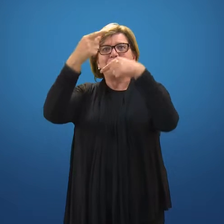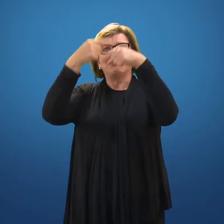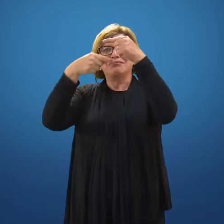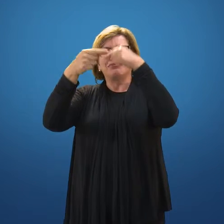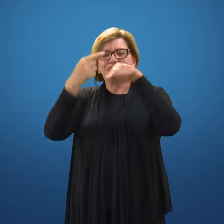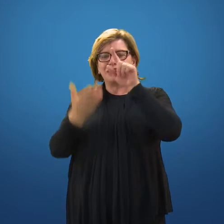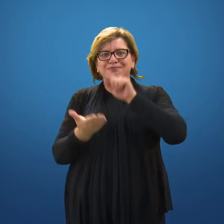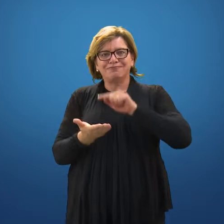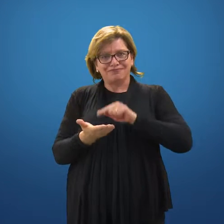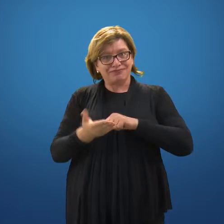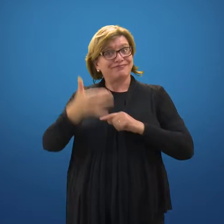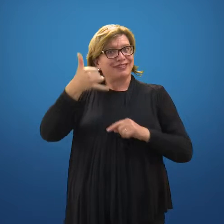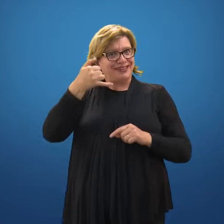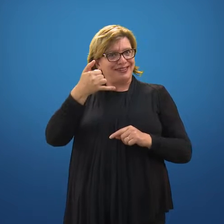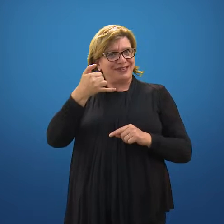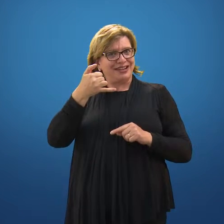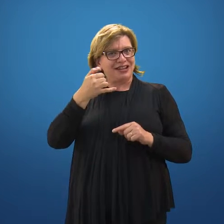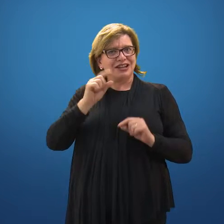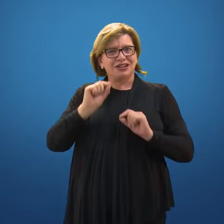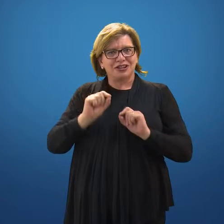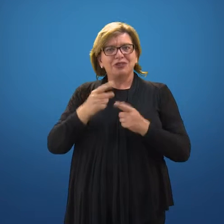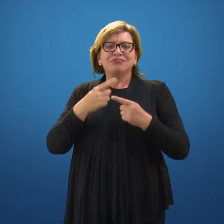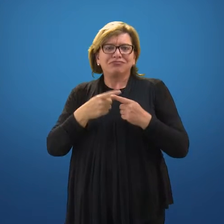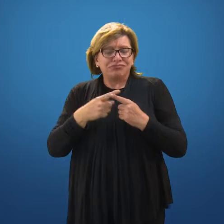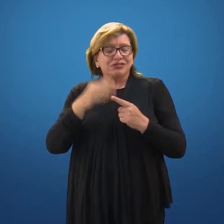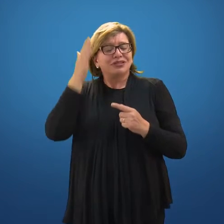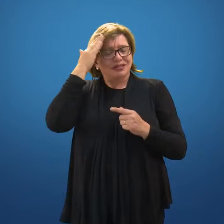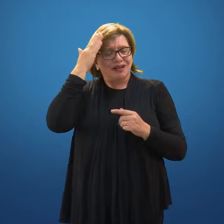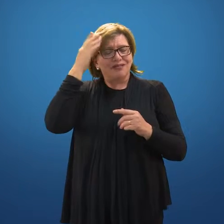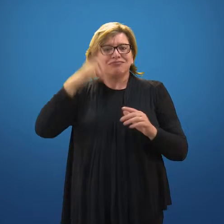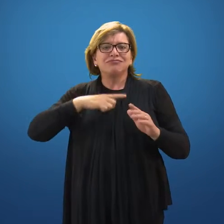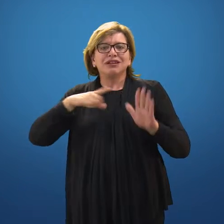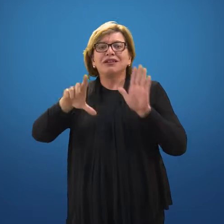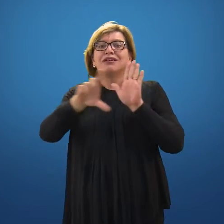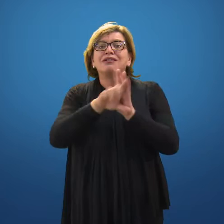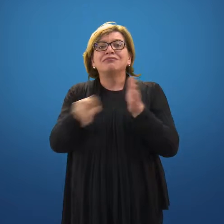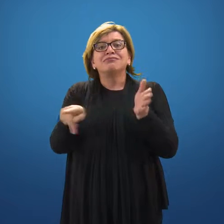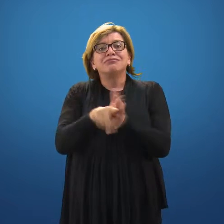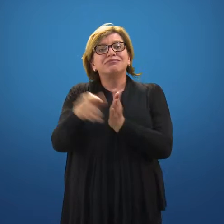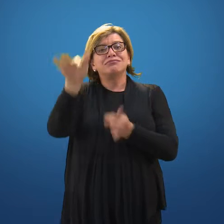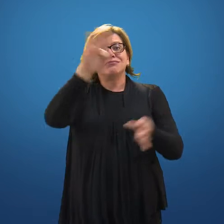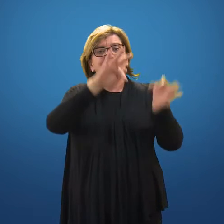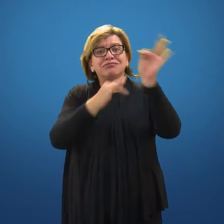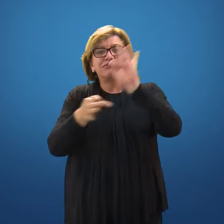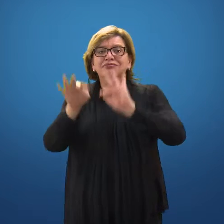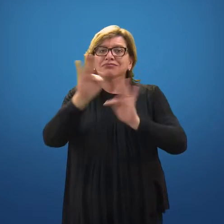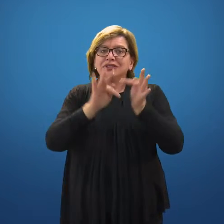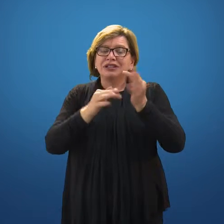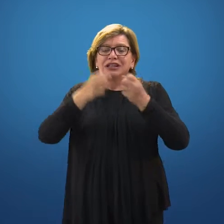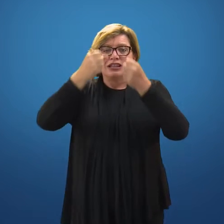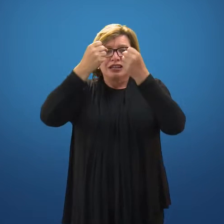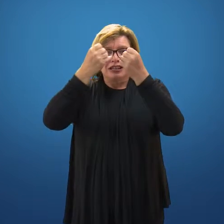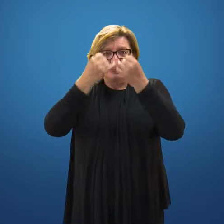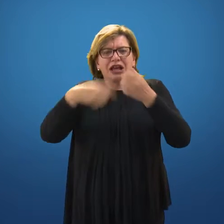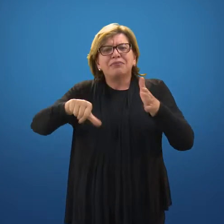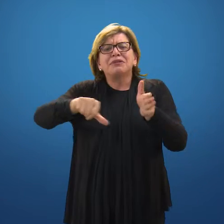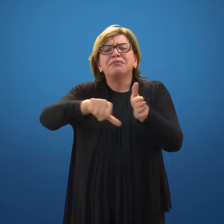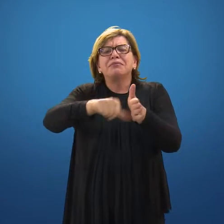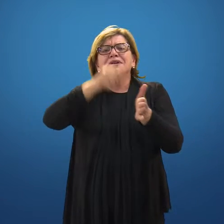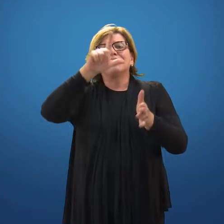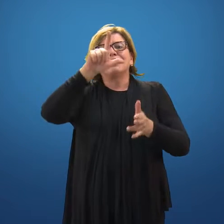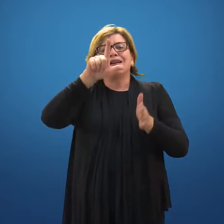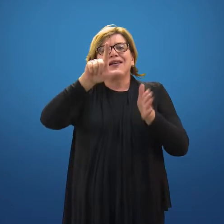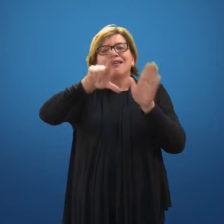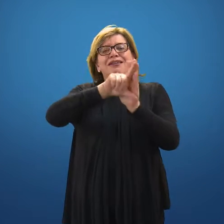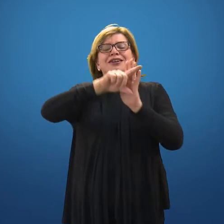nossa mão, ela retorna justamente porque existe uma lei da física que diz que é a primeira lei de Newton,